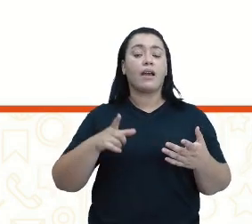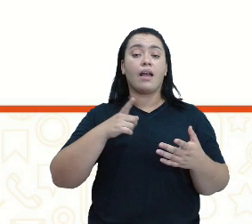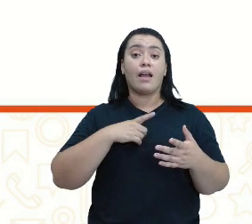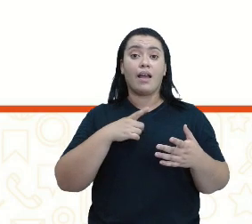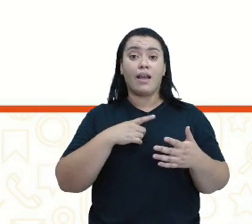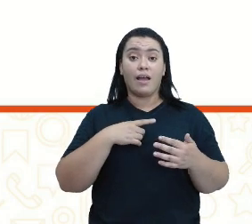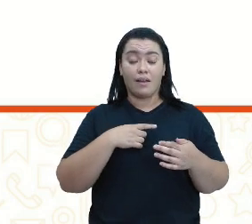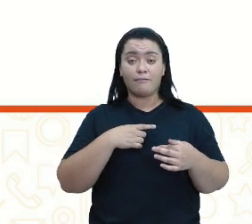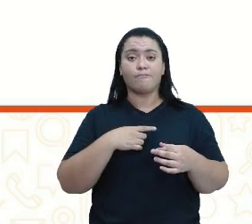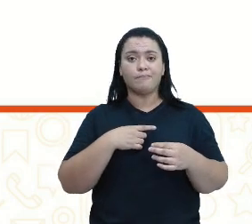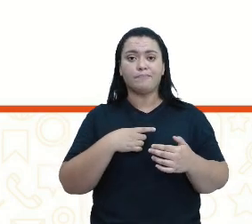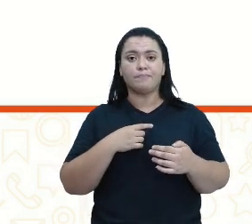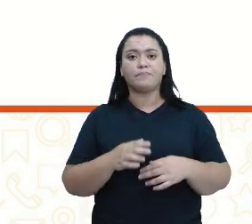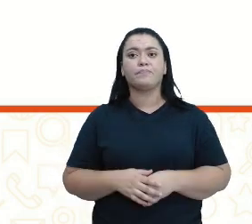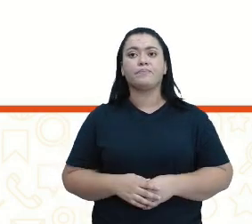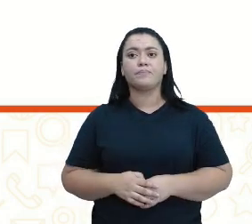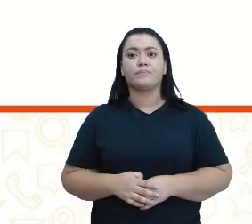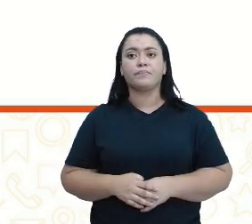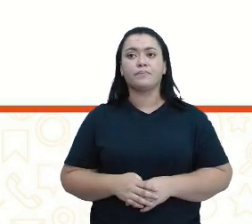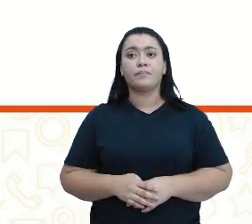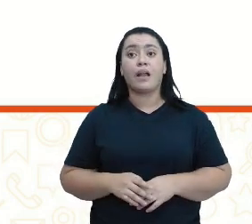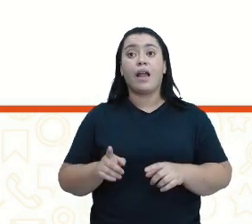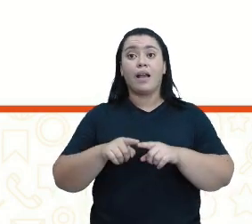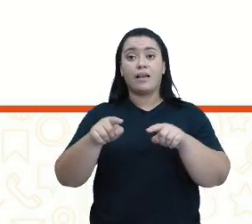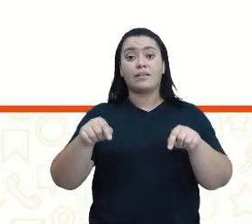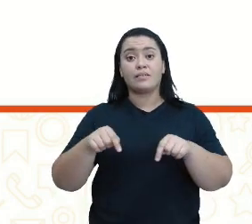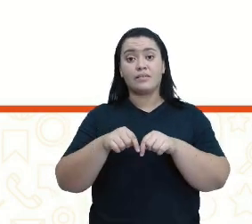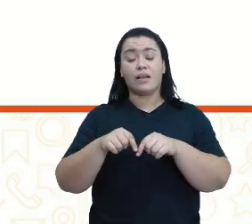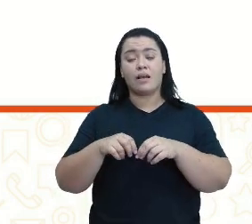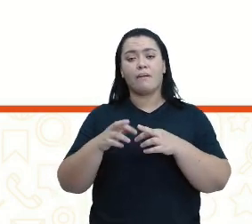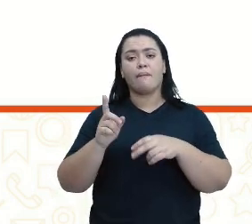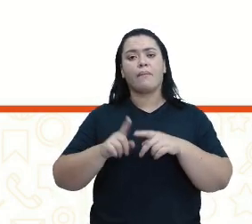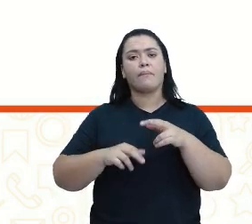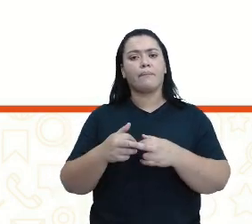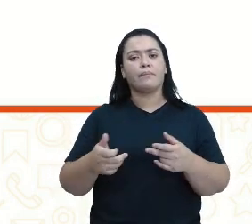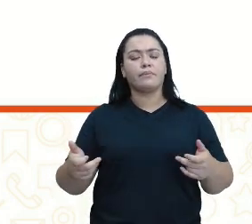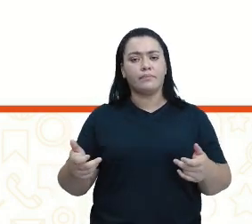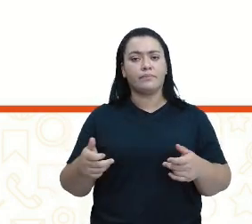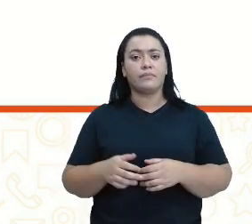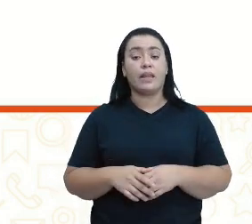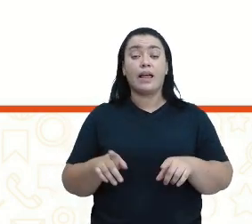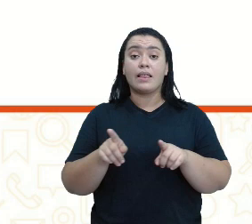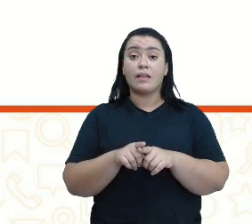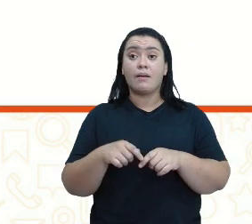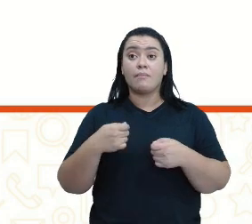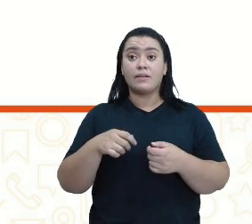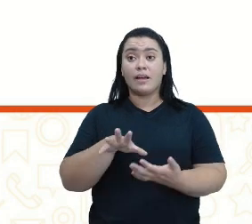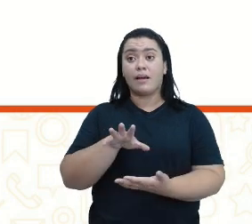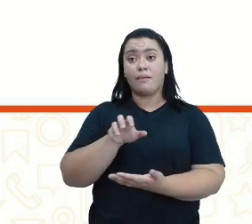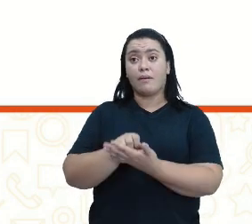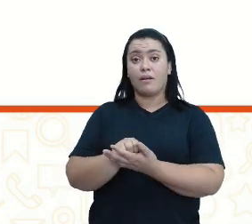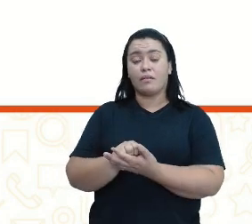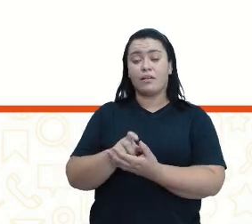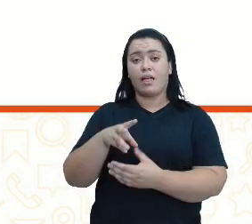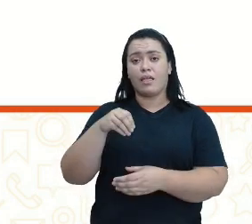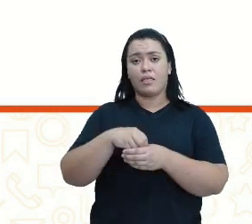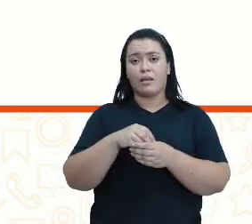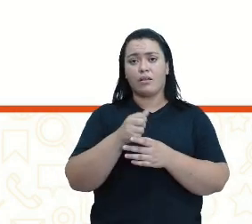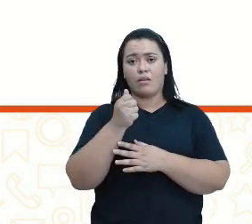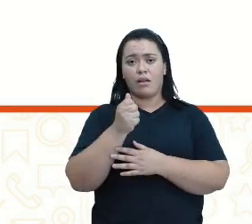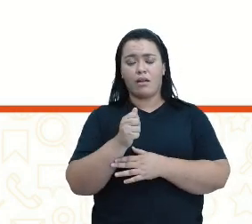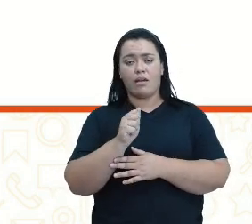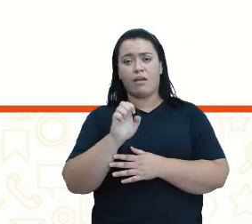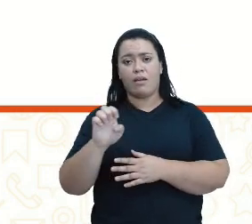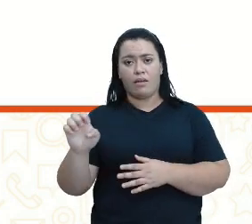recurso multifuncional. Também precisa de uma matrícula no AEE.